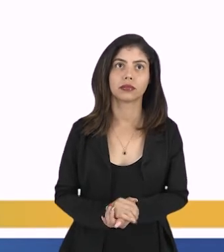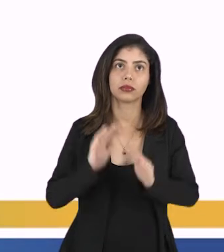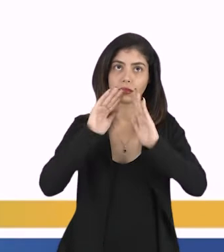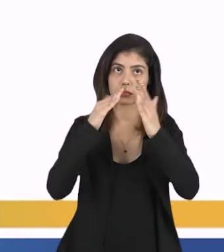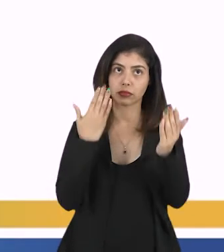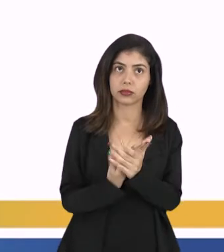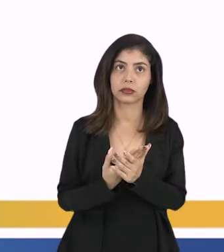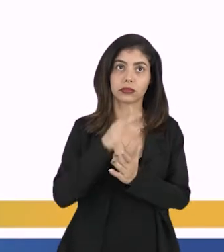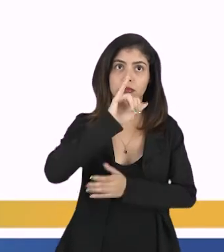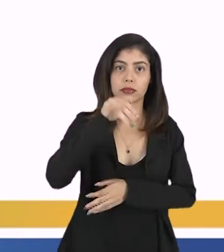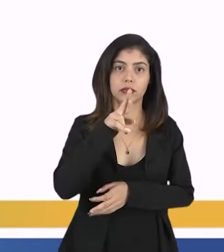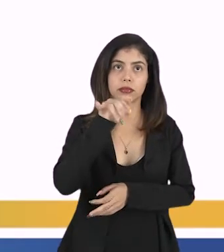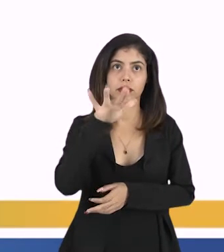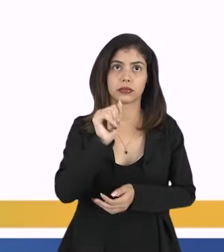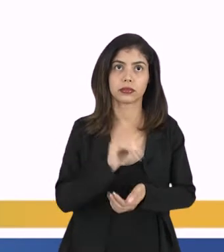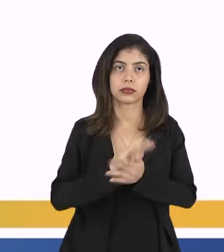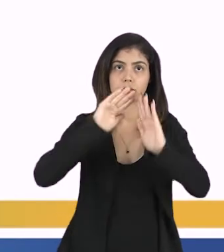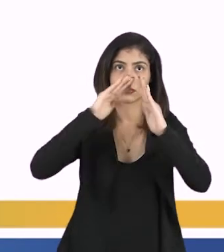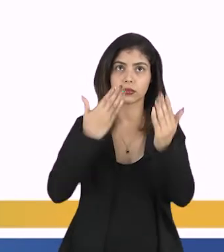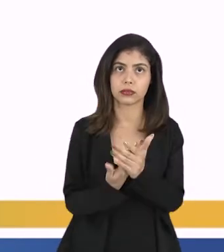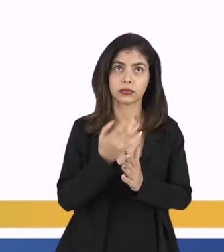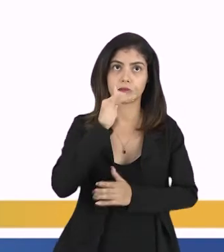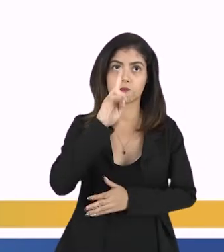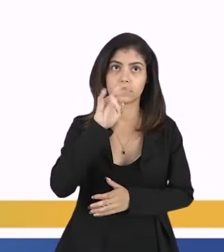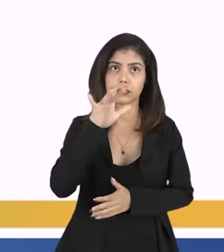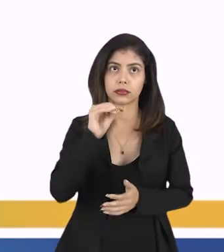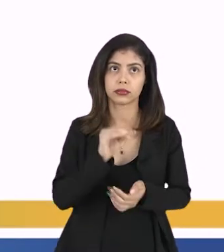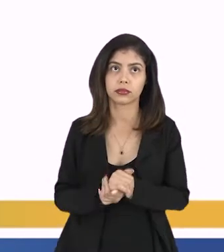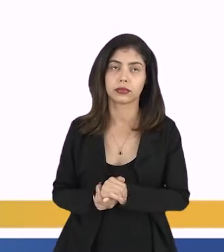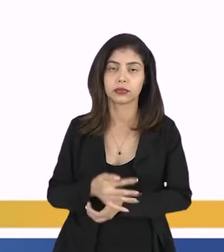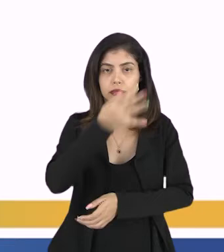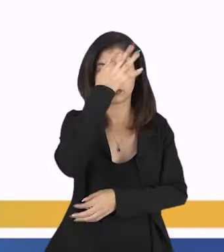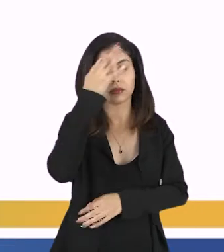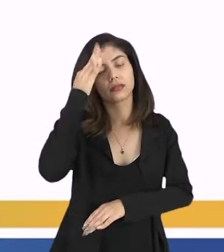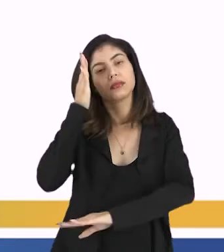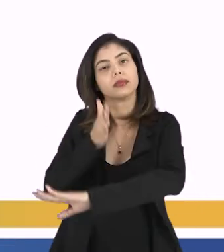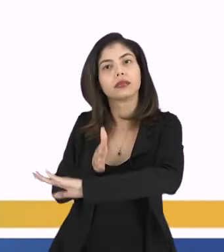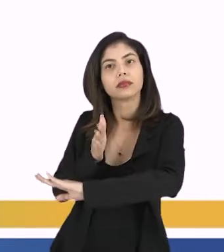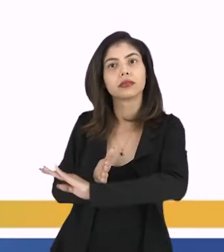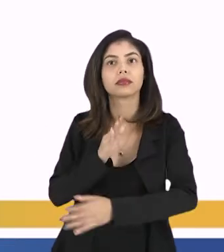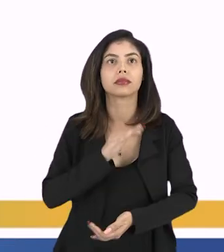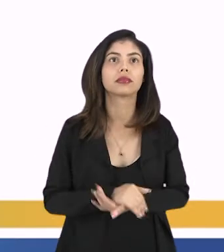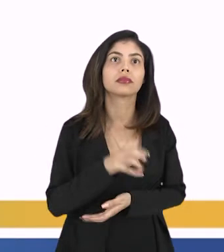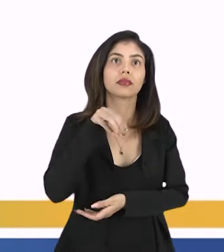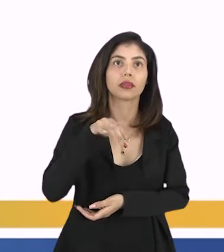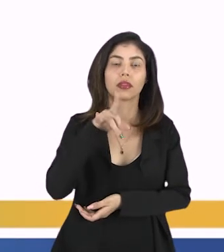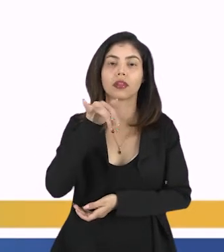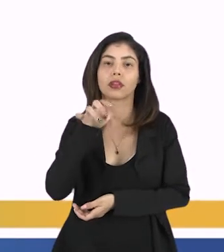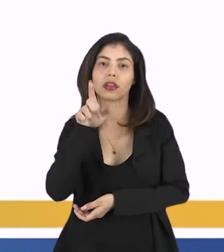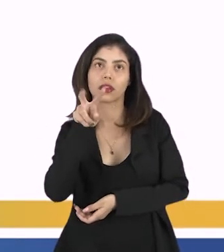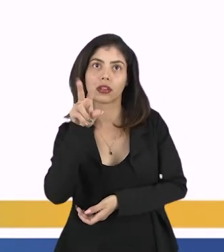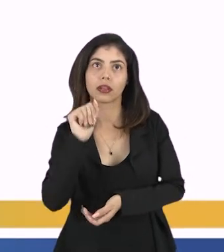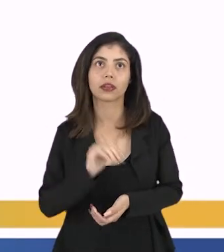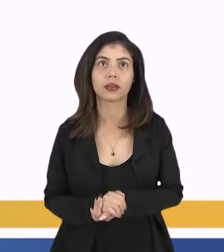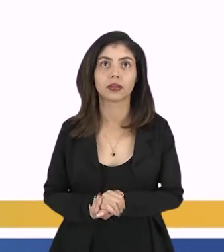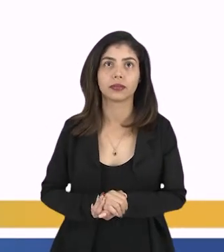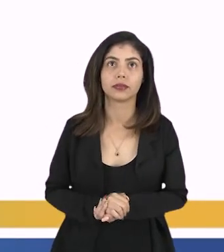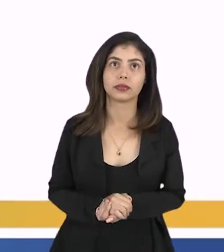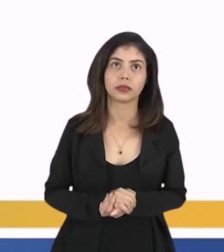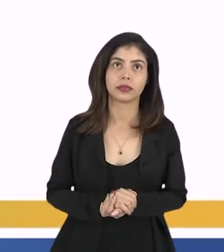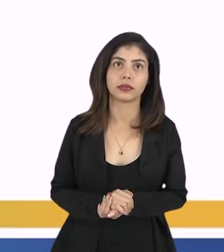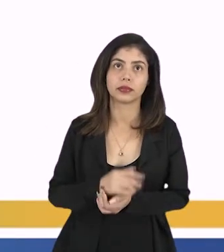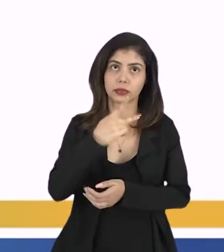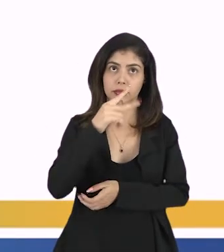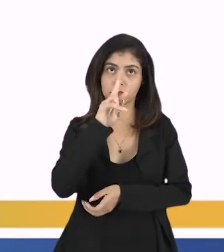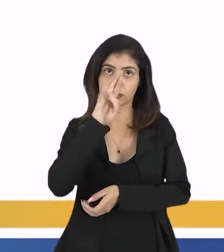escolas jônicas e a escola itálica. O período medieval, né? Vamos ter o período da patrística, que são os pais da igreja, e